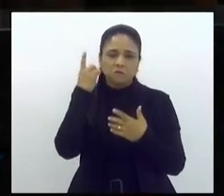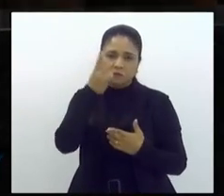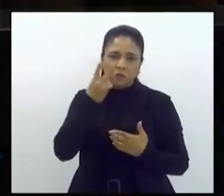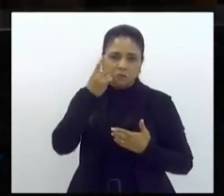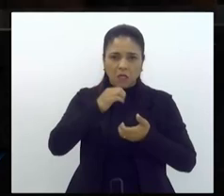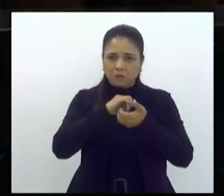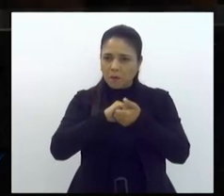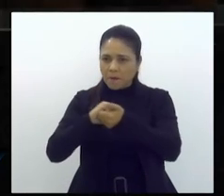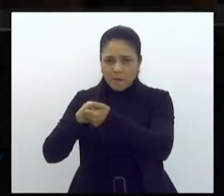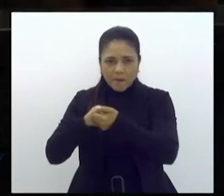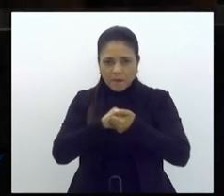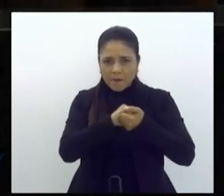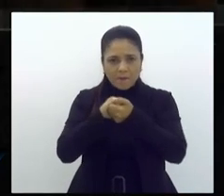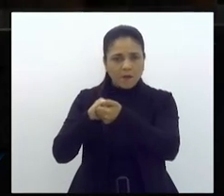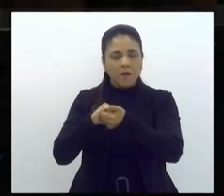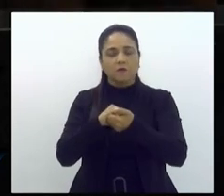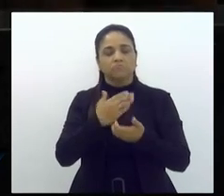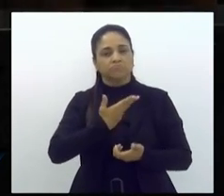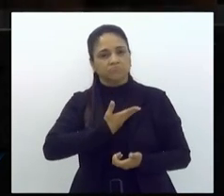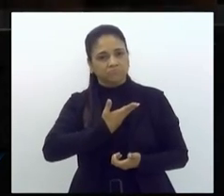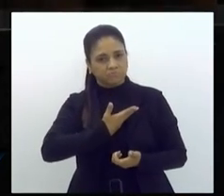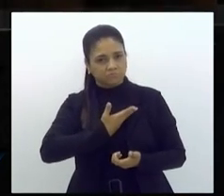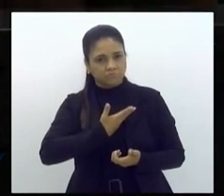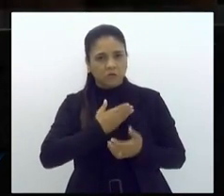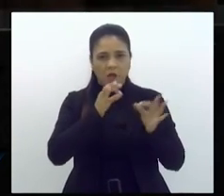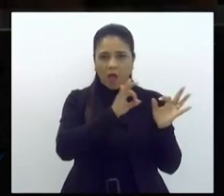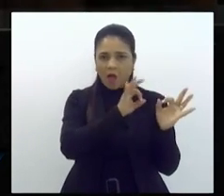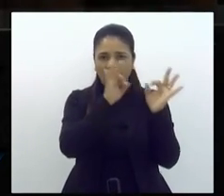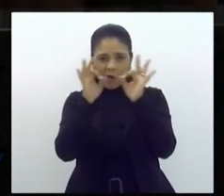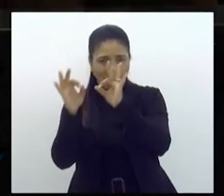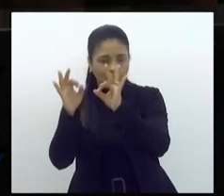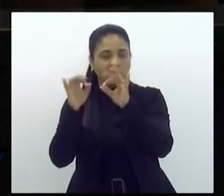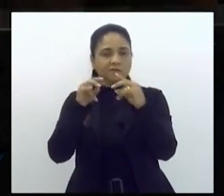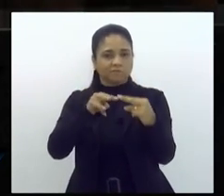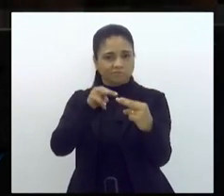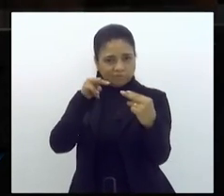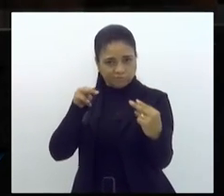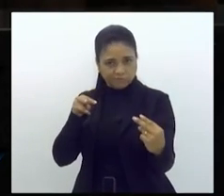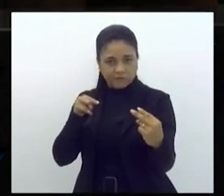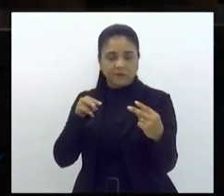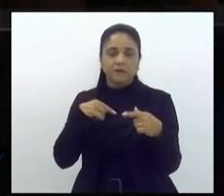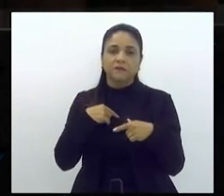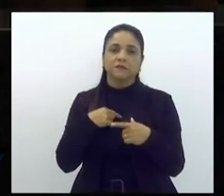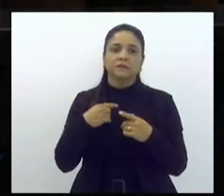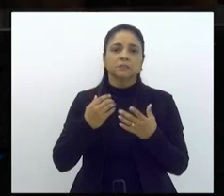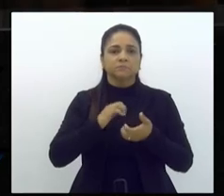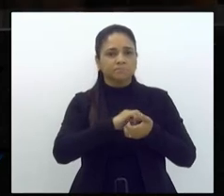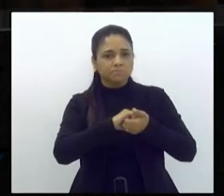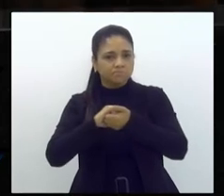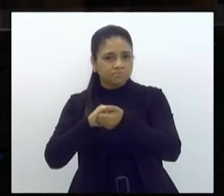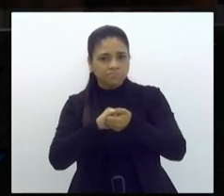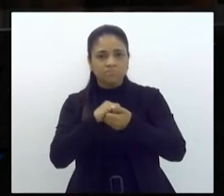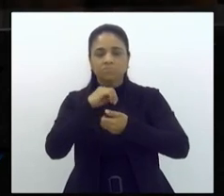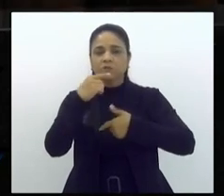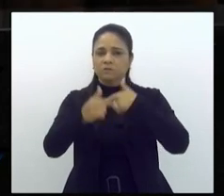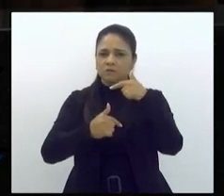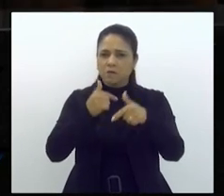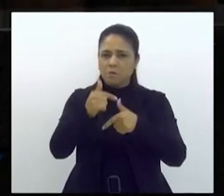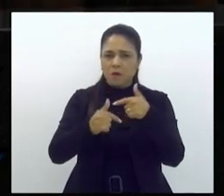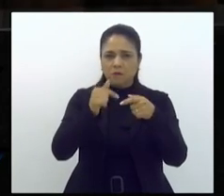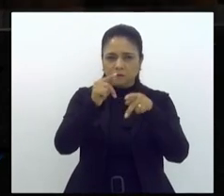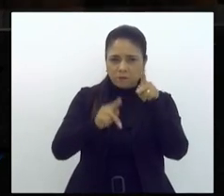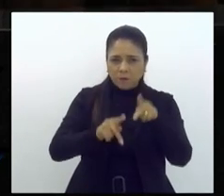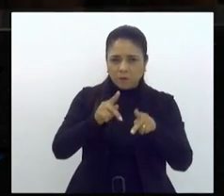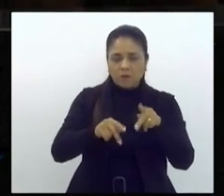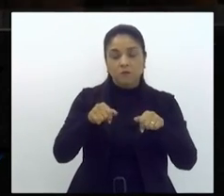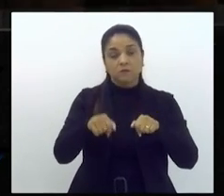nobres colegas que estão aqui que também estão acompanhando os trabalhos saudar todos os trabalhadores e as trabalhadoras